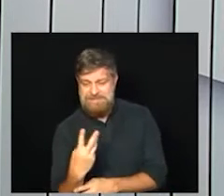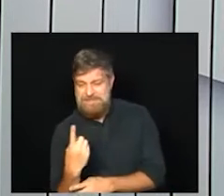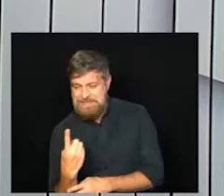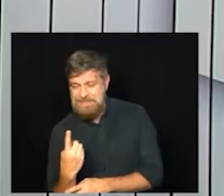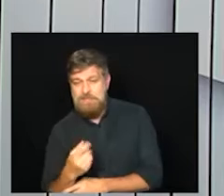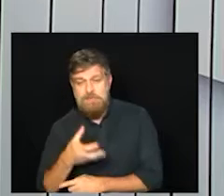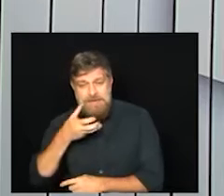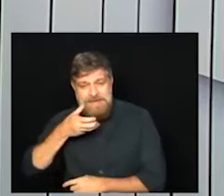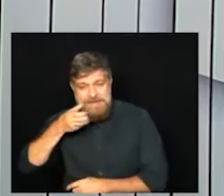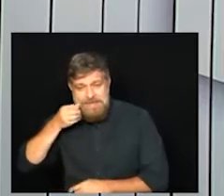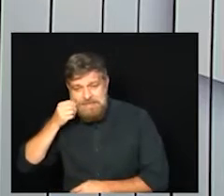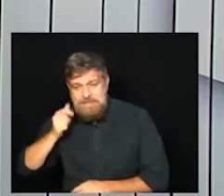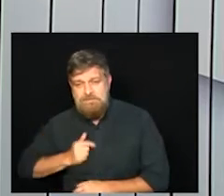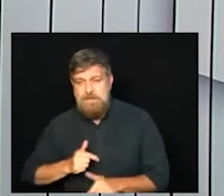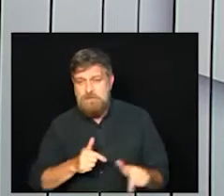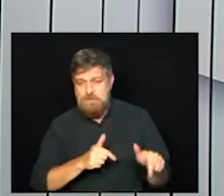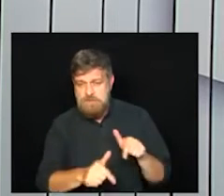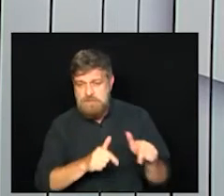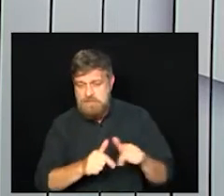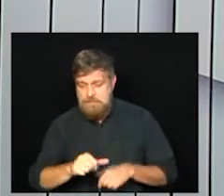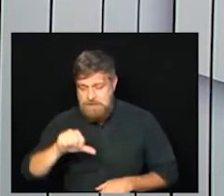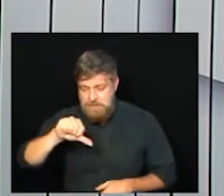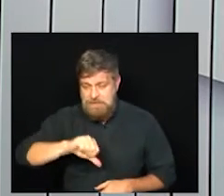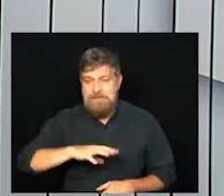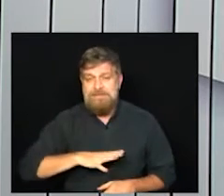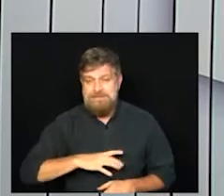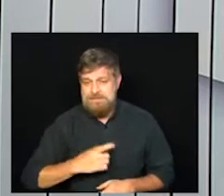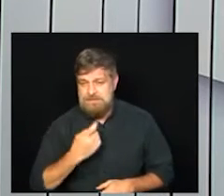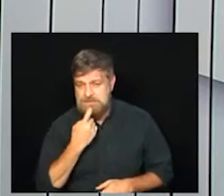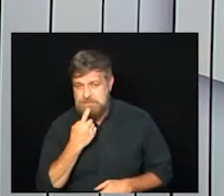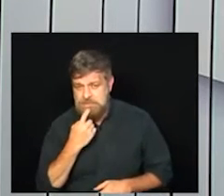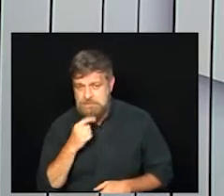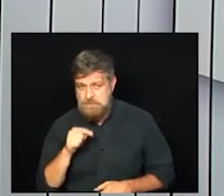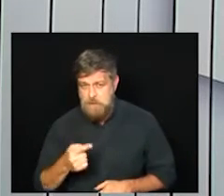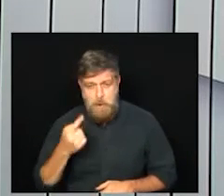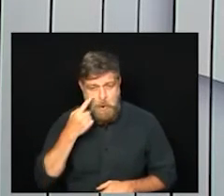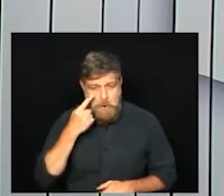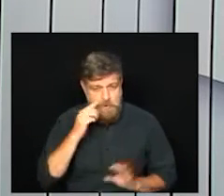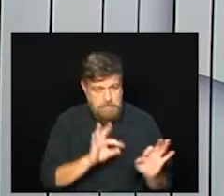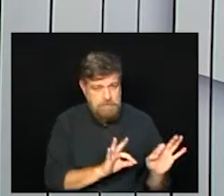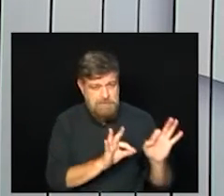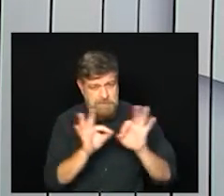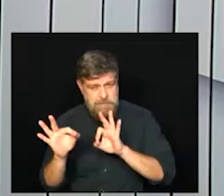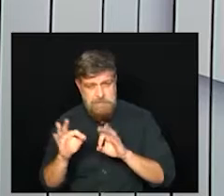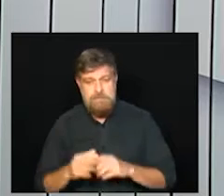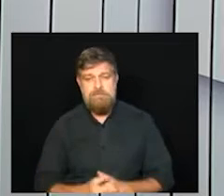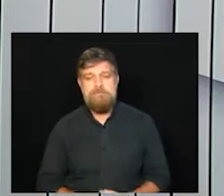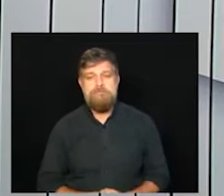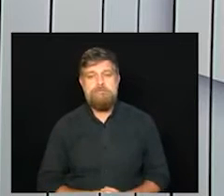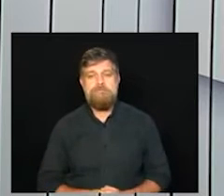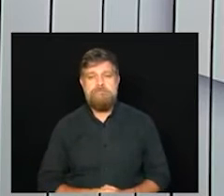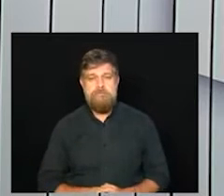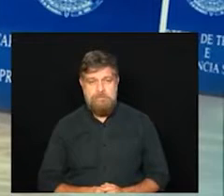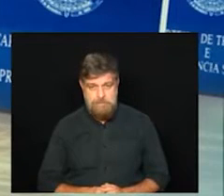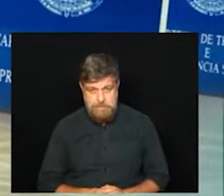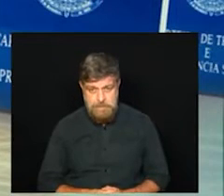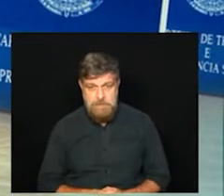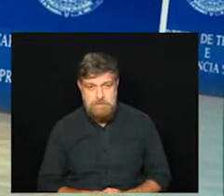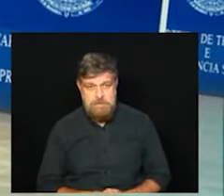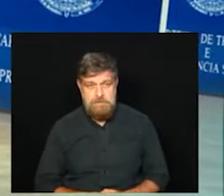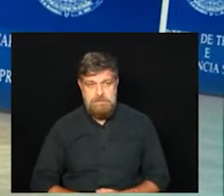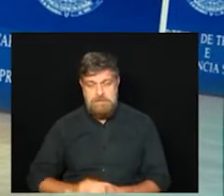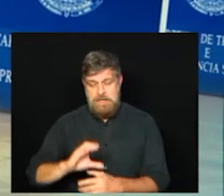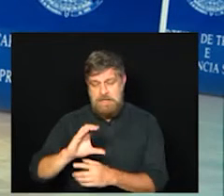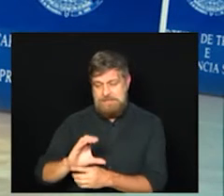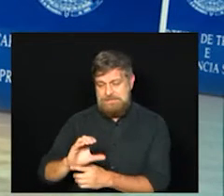231 vagas disponíveis aqui para a cidade de Campinas. Então, acompanhe a partir de agora. O CEPAT